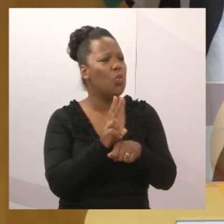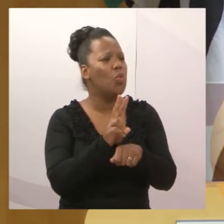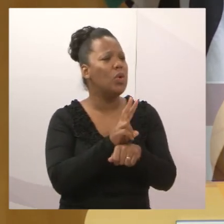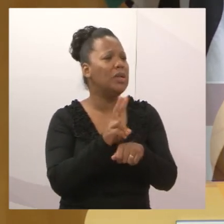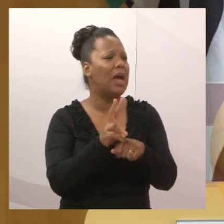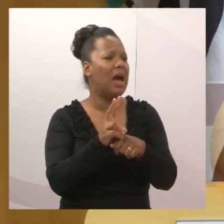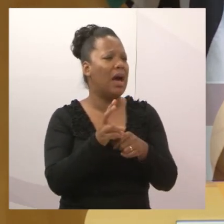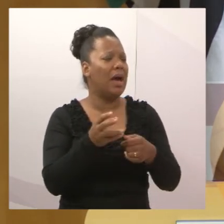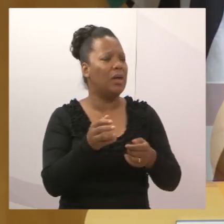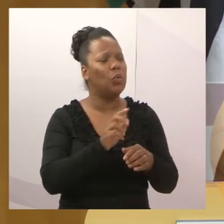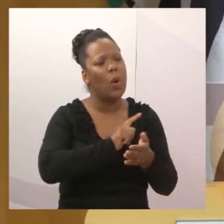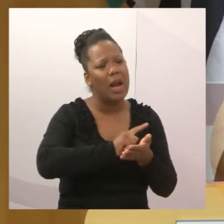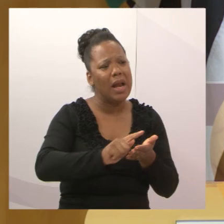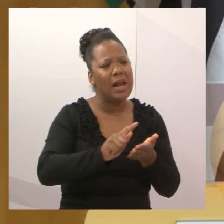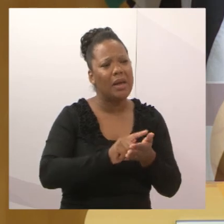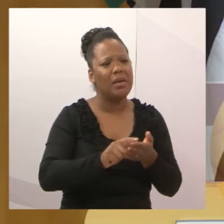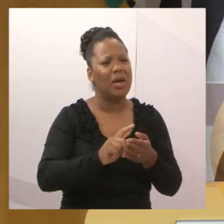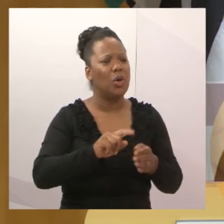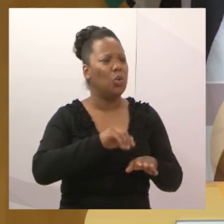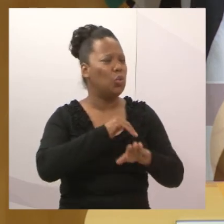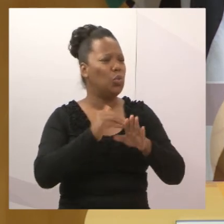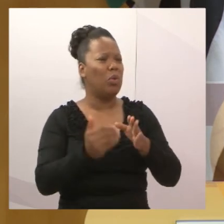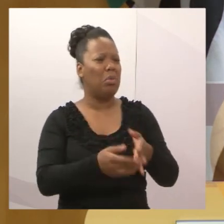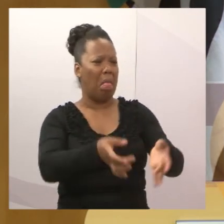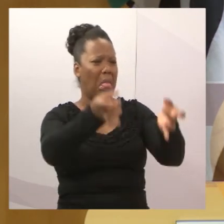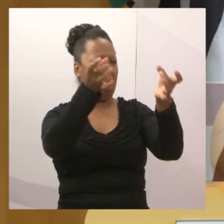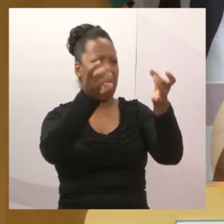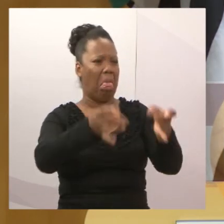Eu vejo tudo largado.